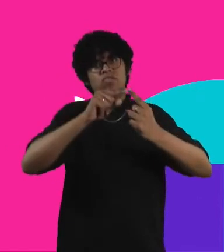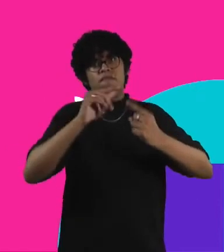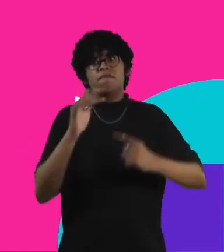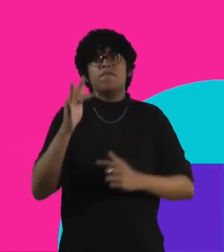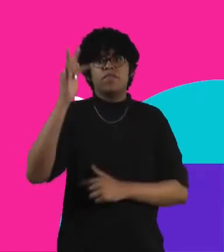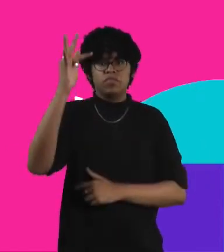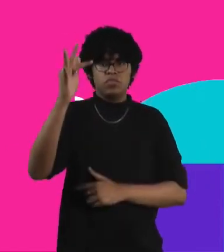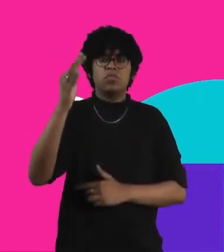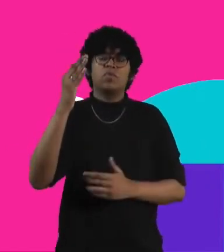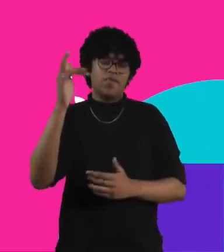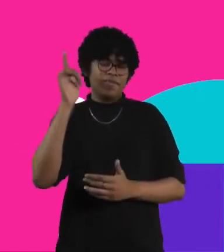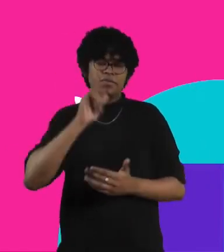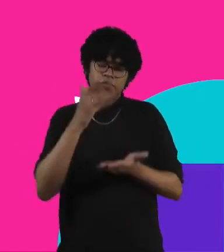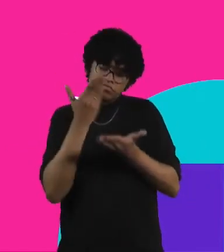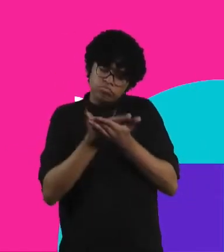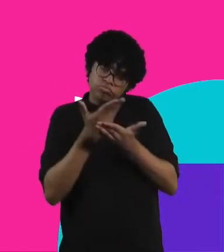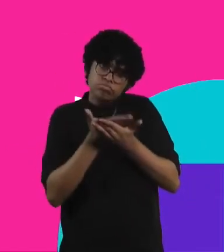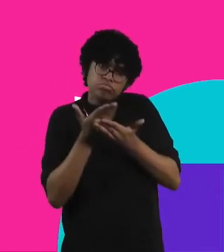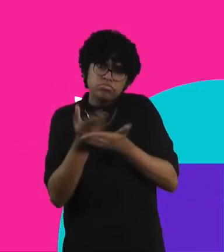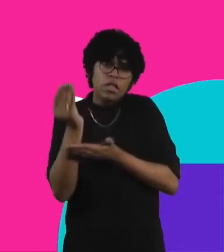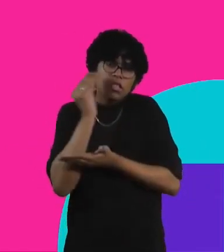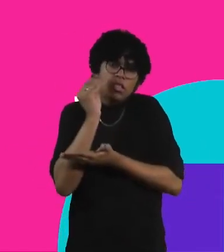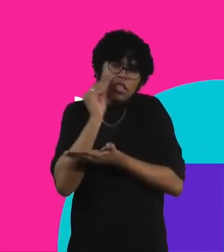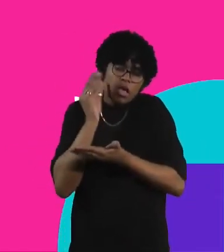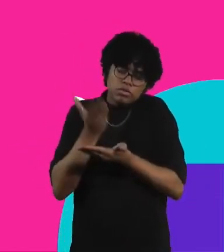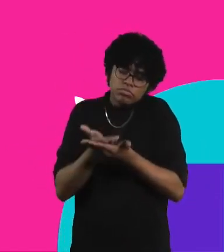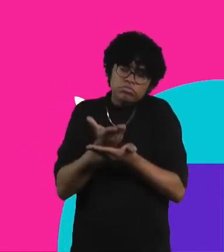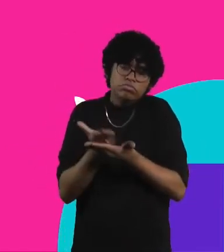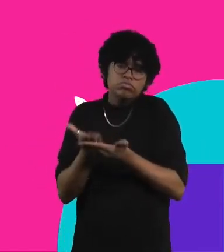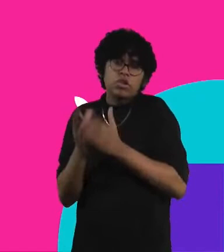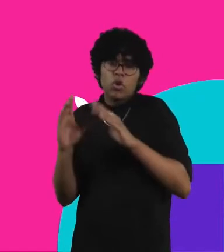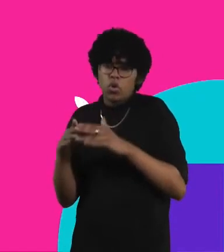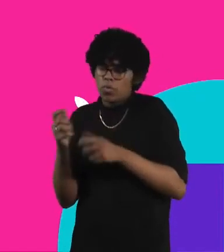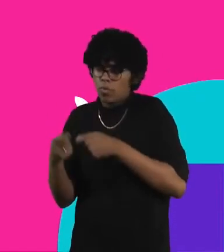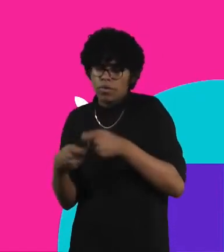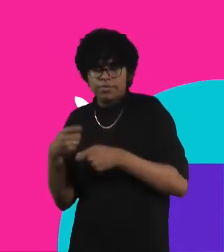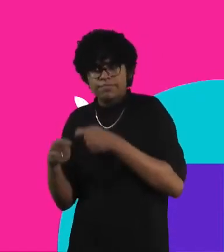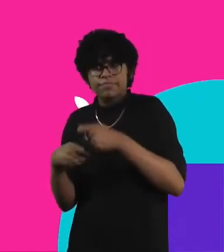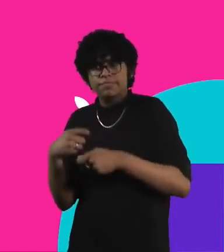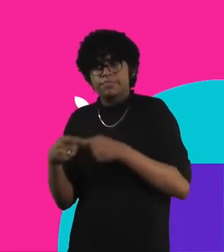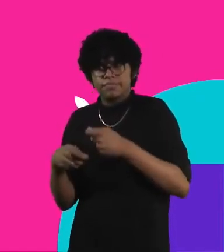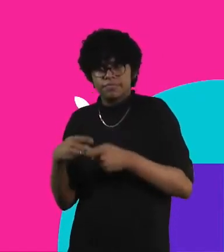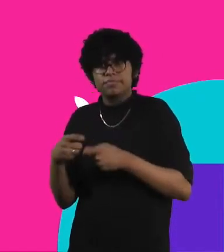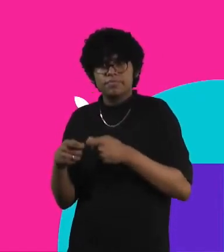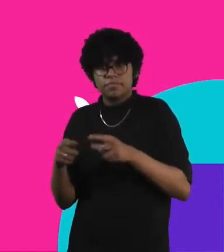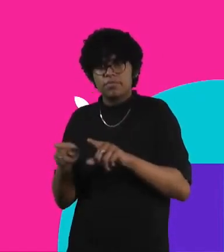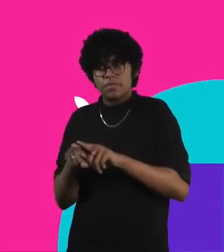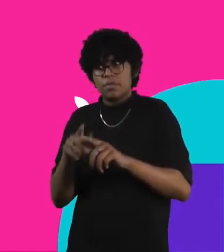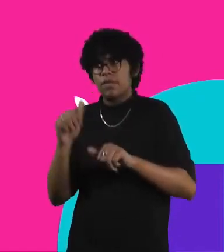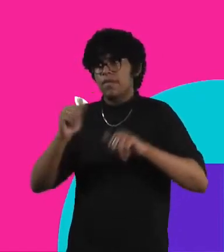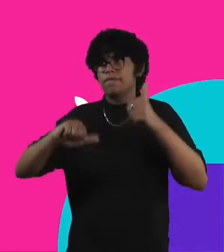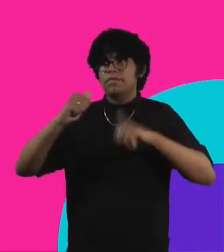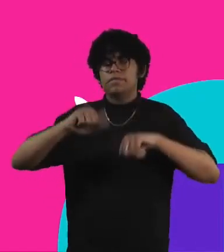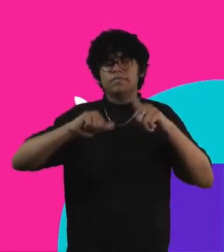um estudo experimental com um grupo controle e um grupo de avaliação,